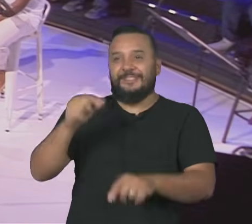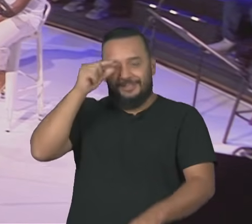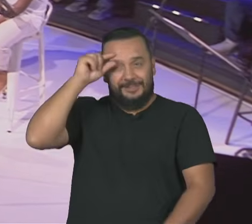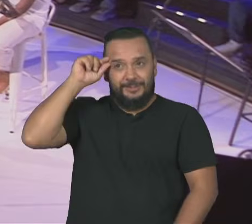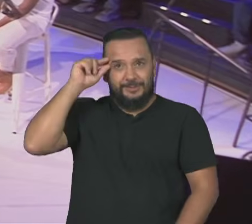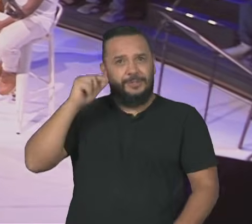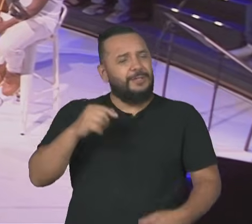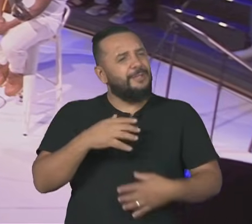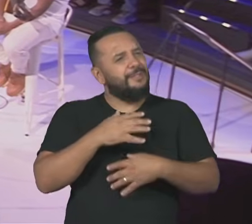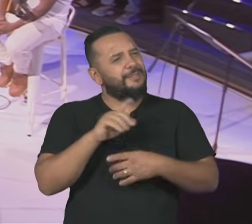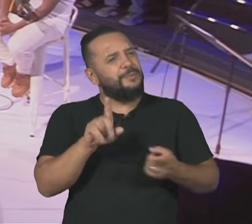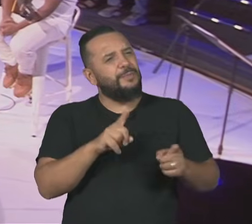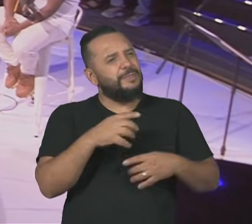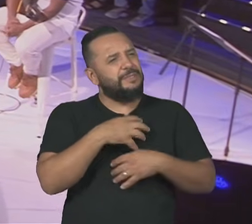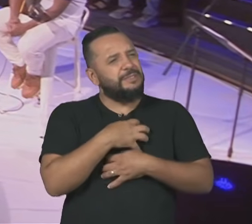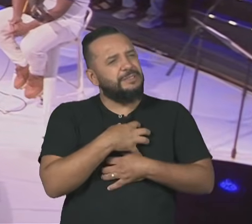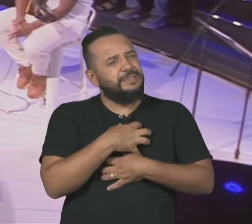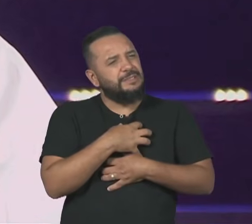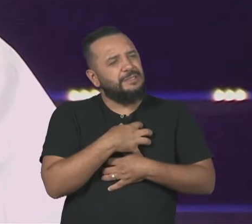até dói.